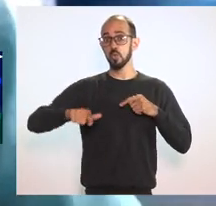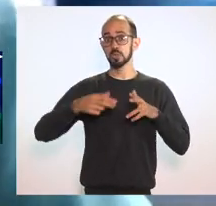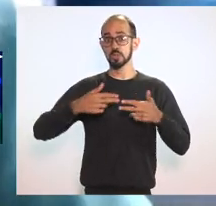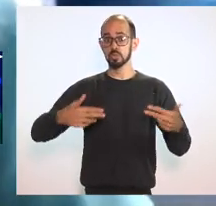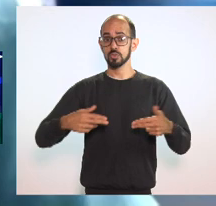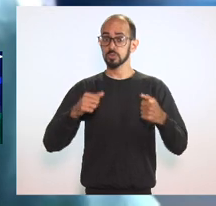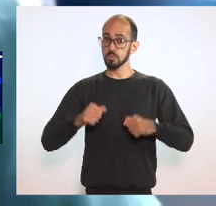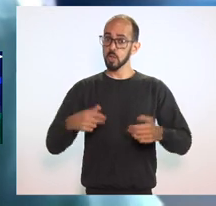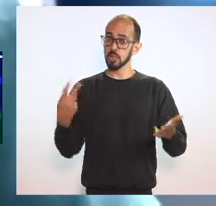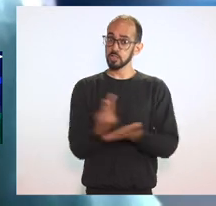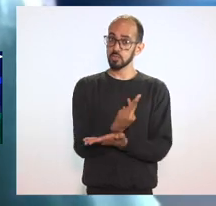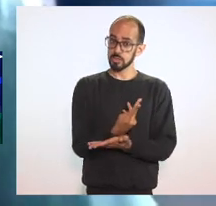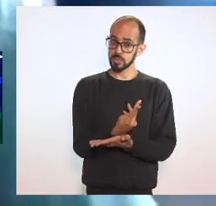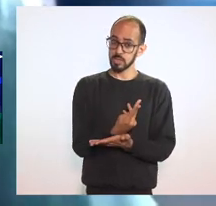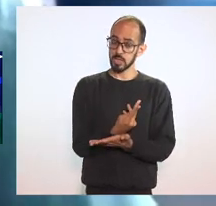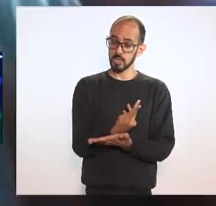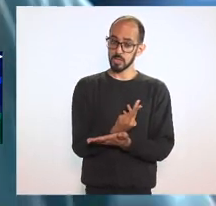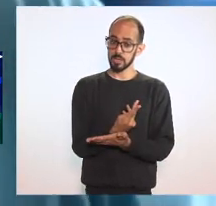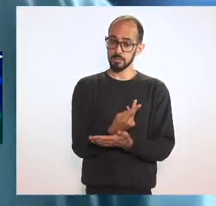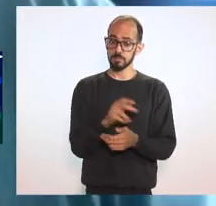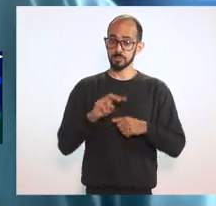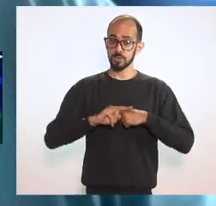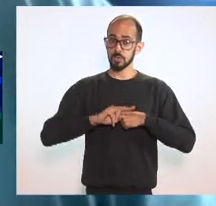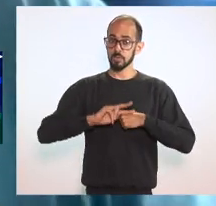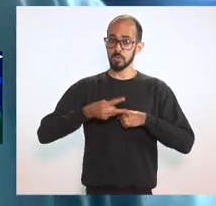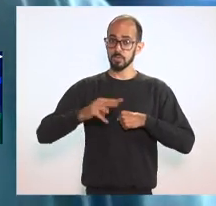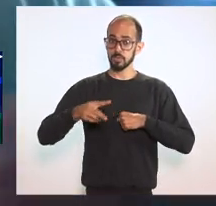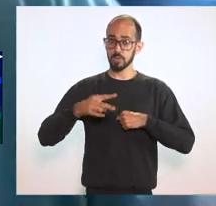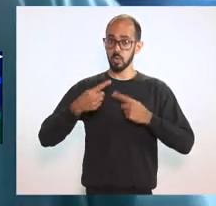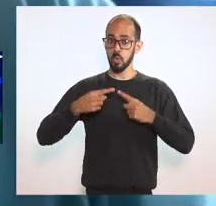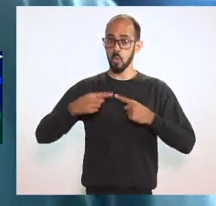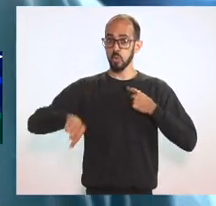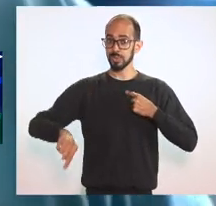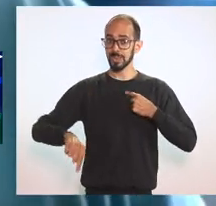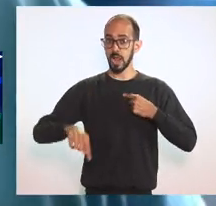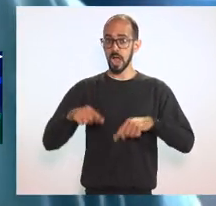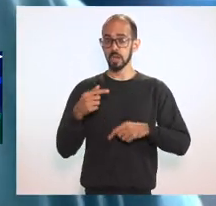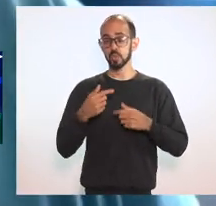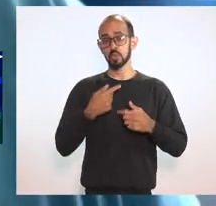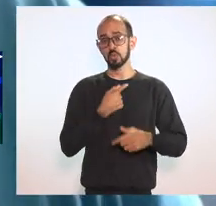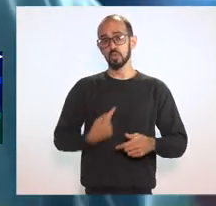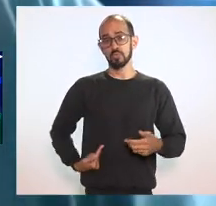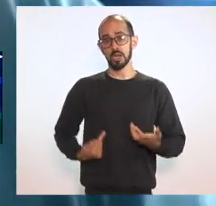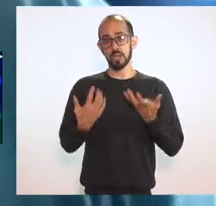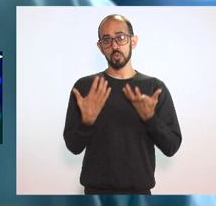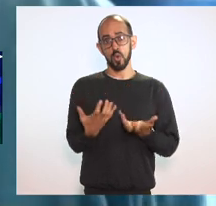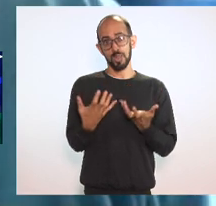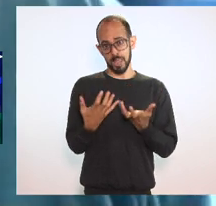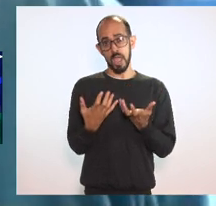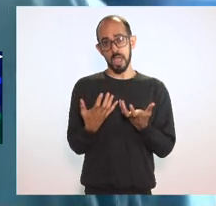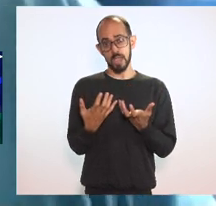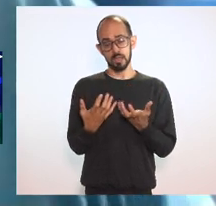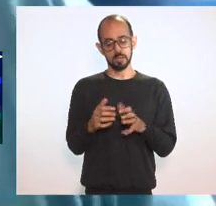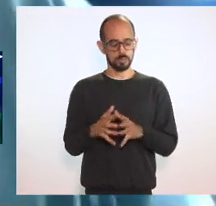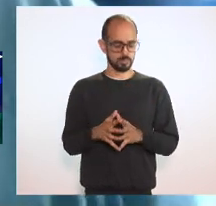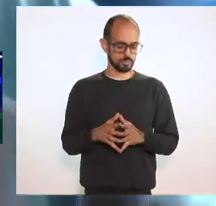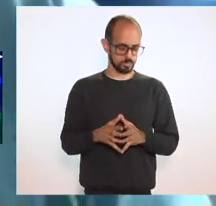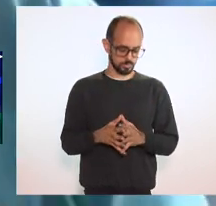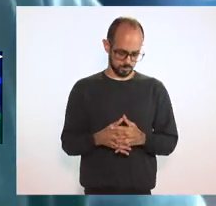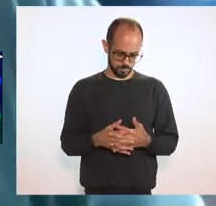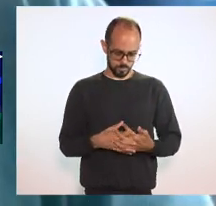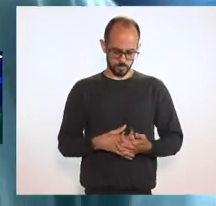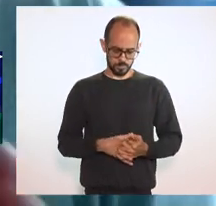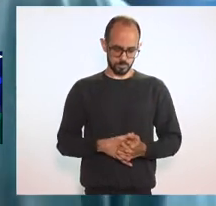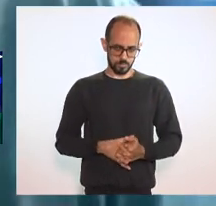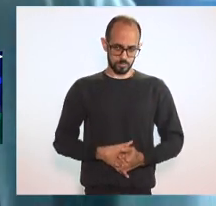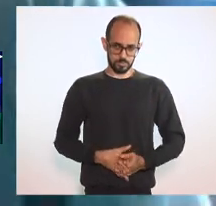o gerar o efeito contrário aquele que o governador entregou e deseja